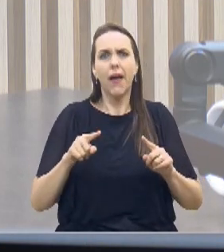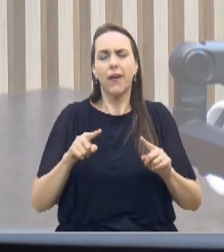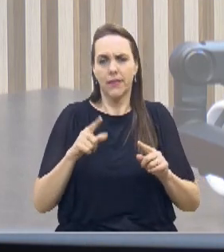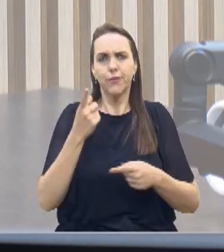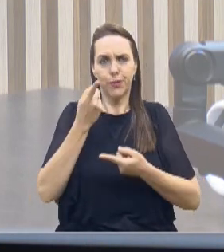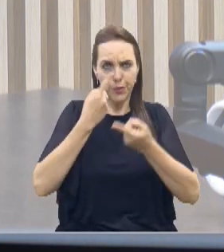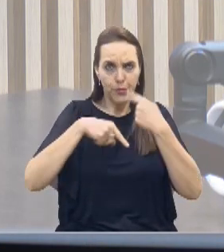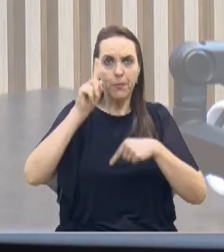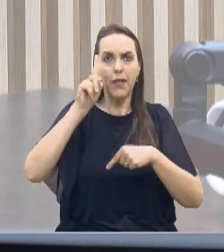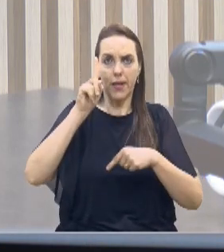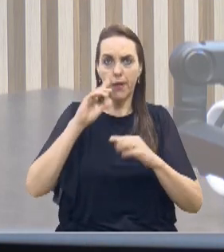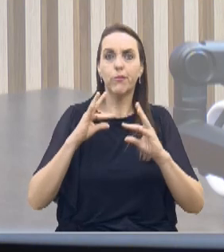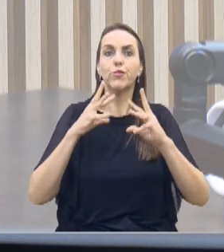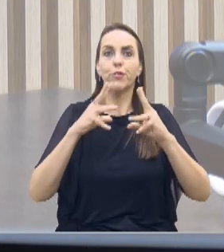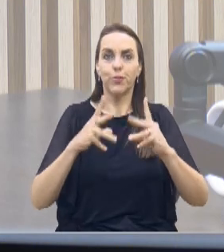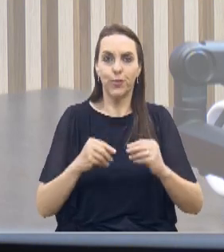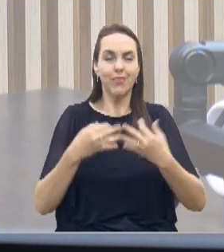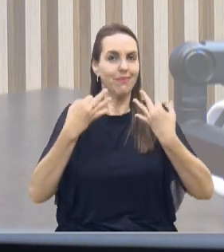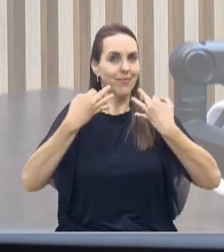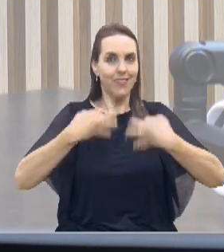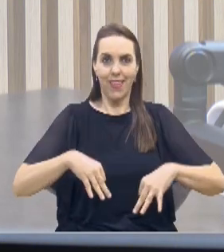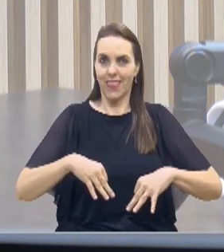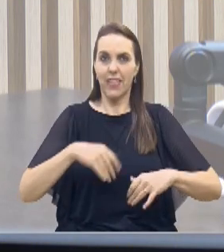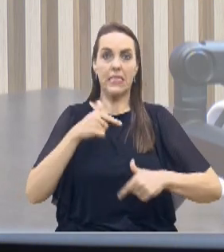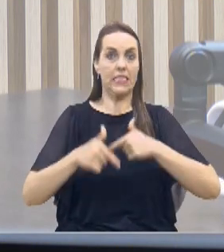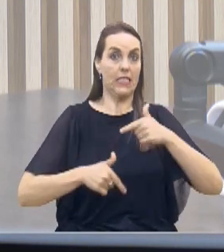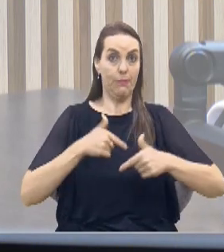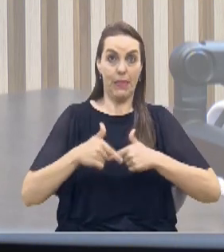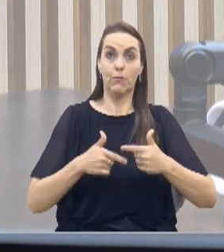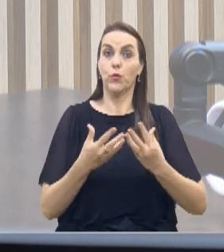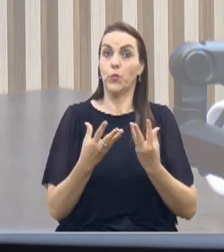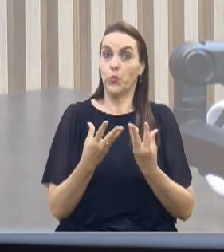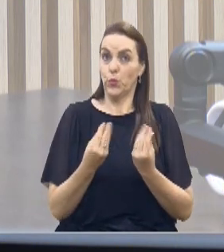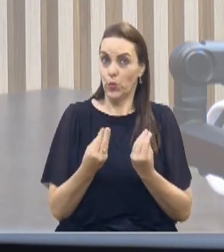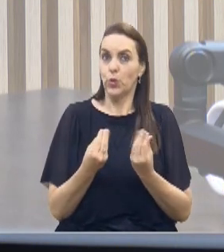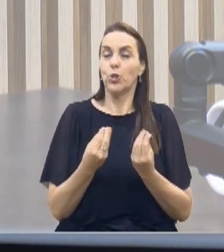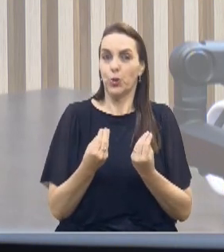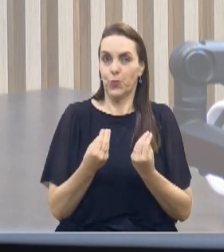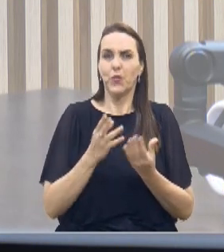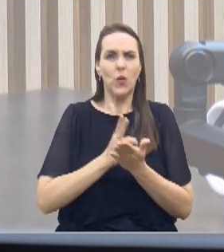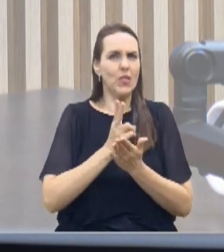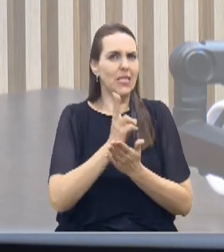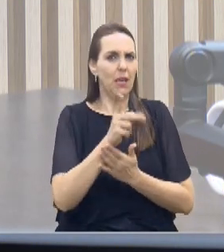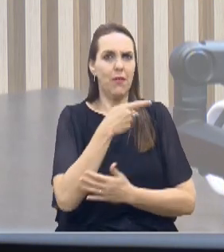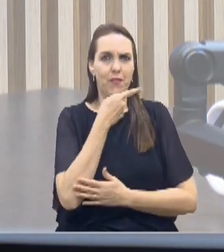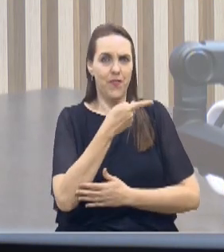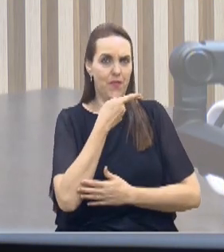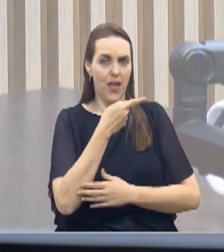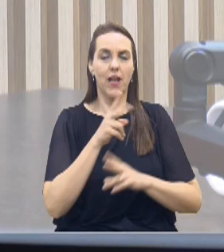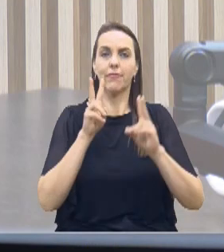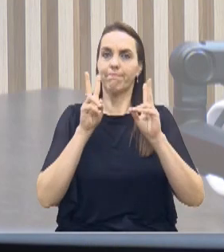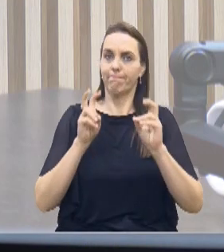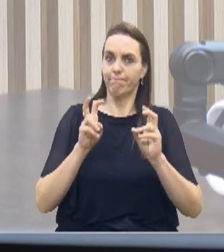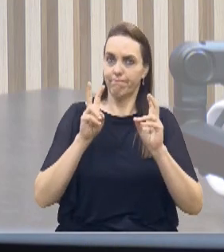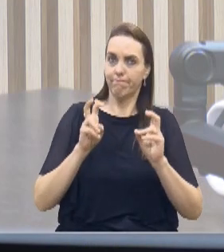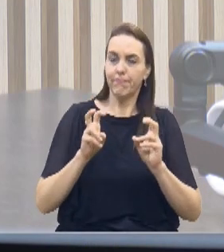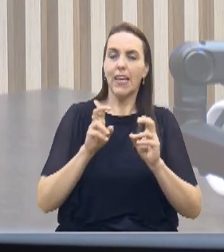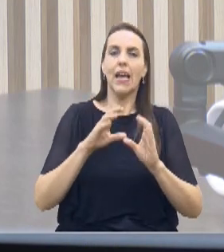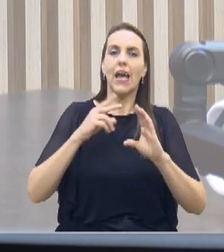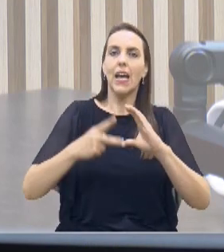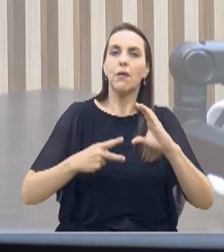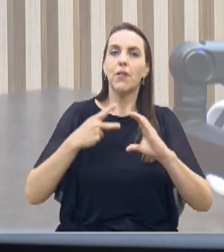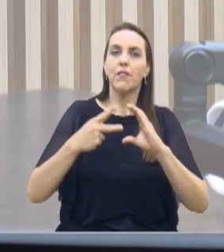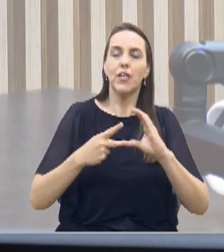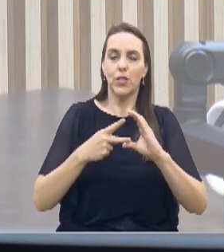superou isso tudo, tenho certeza, trabalhamos muito. Eu sempre falo sobre isso. A Câmara de Vereadores de Caxias, ela é